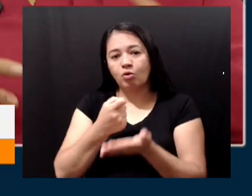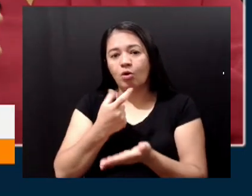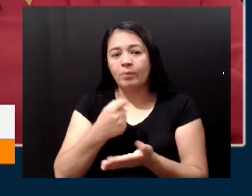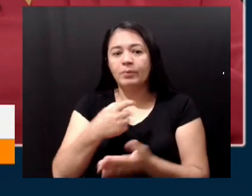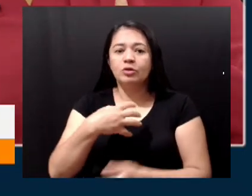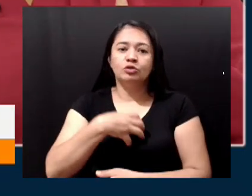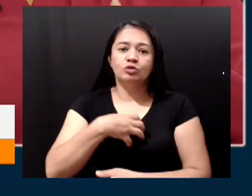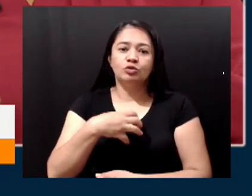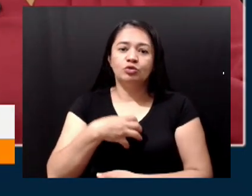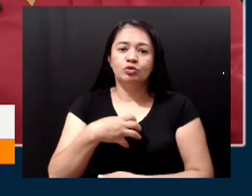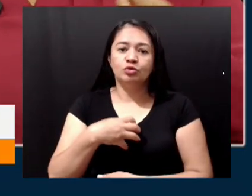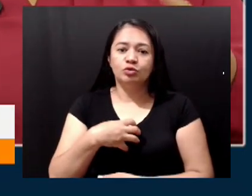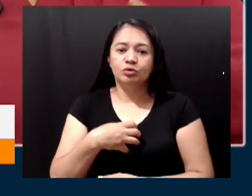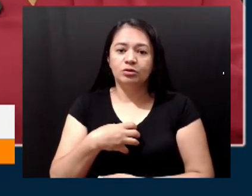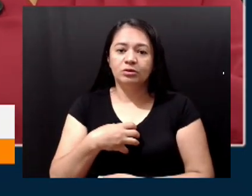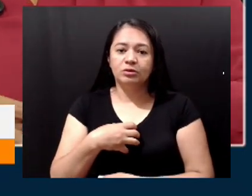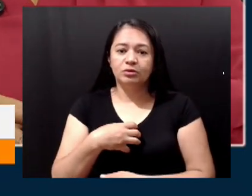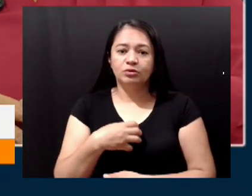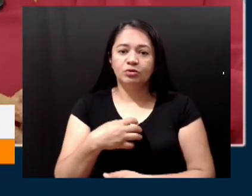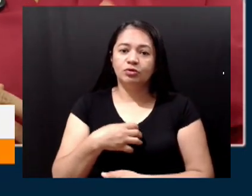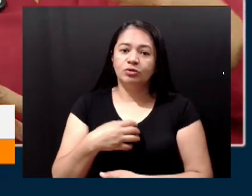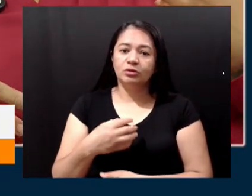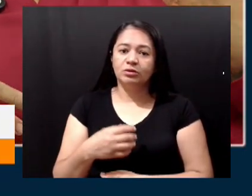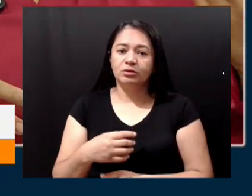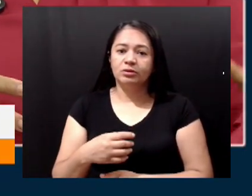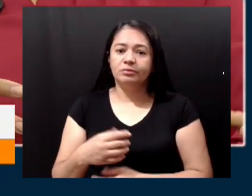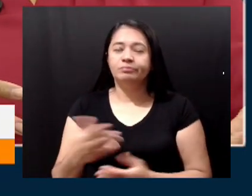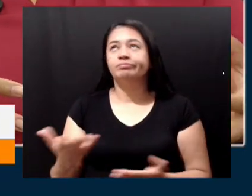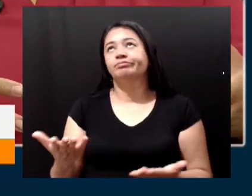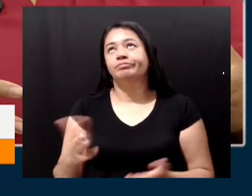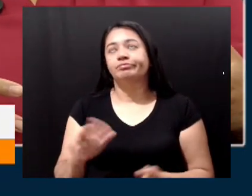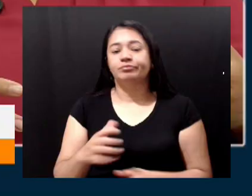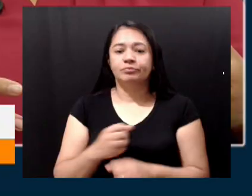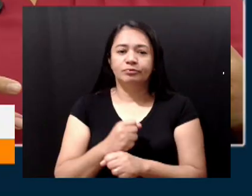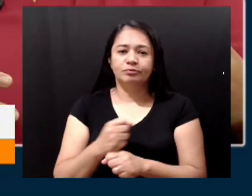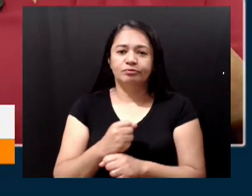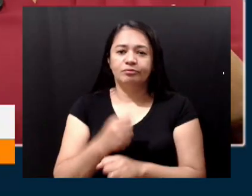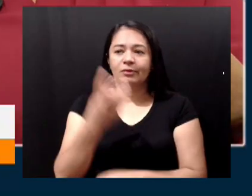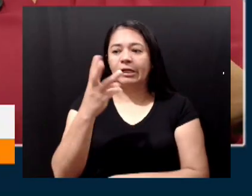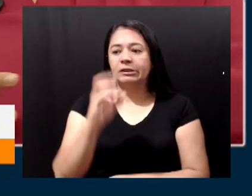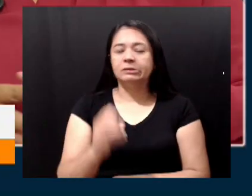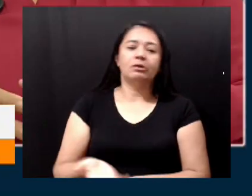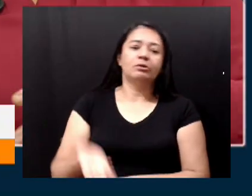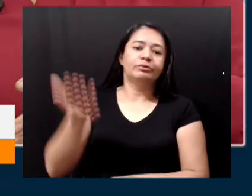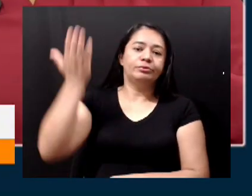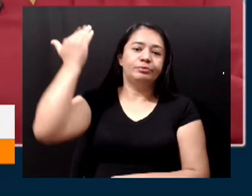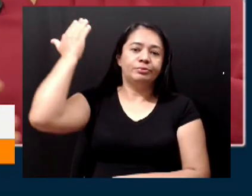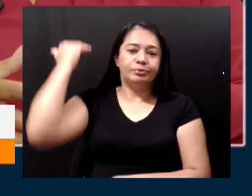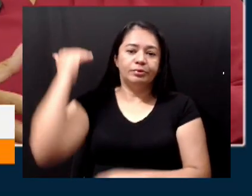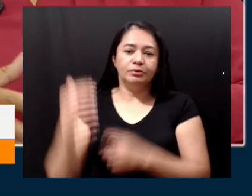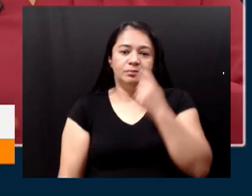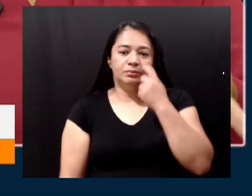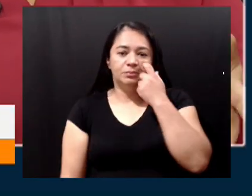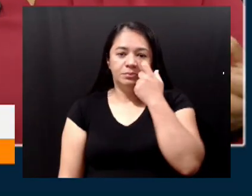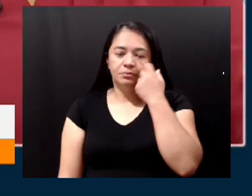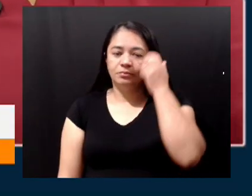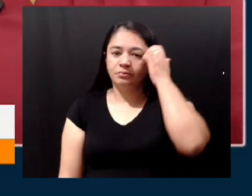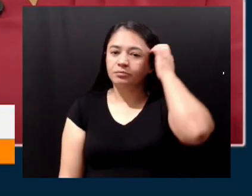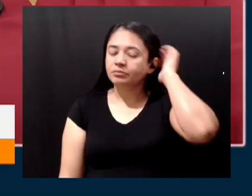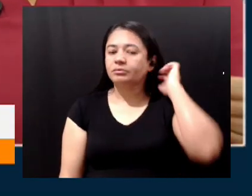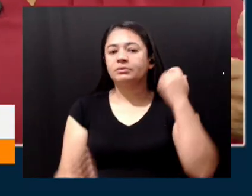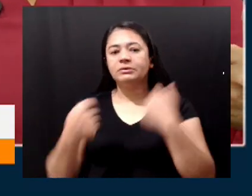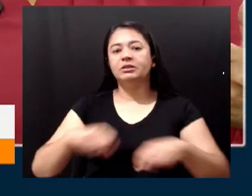que indiscriminada. Isso eu digo aí uns 30 anos atrás, né, e às vezes você nem precisava passar no médico